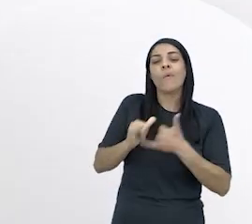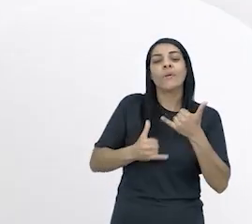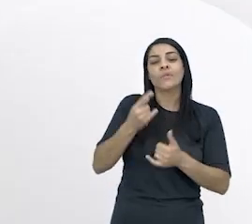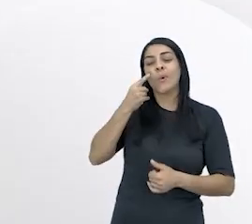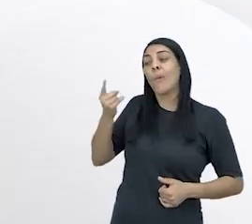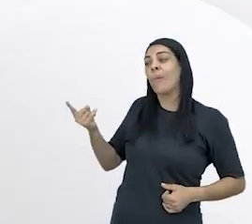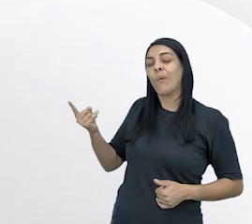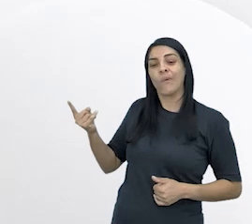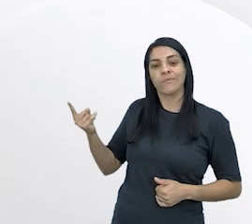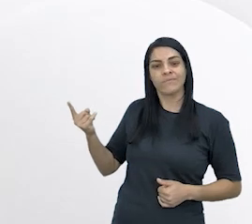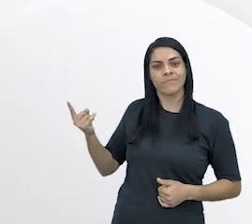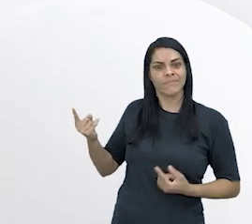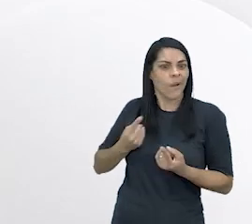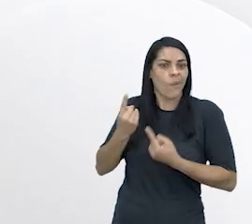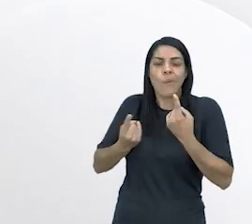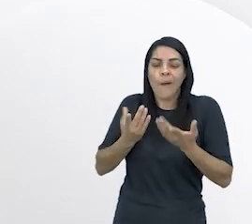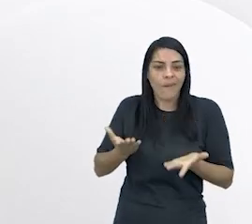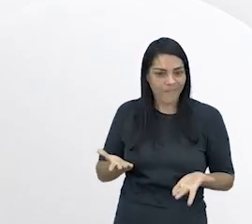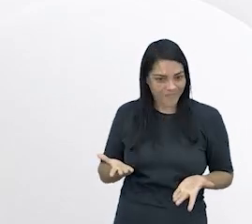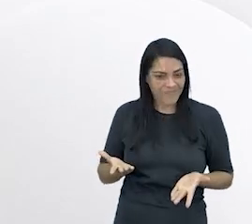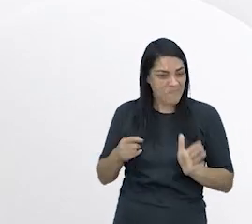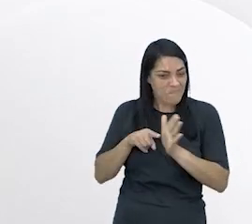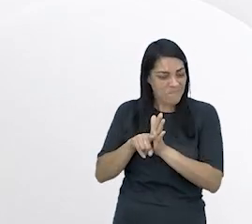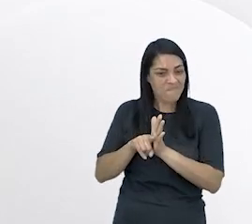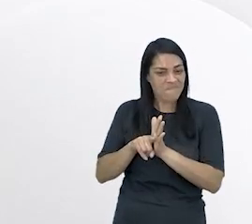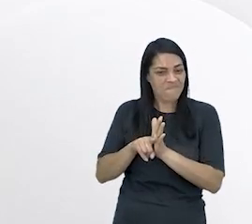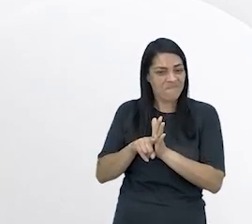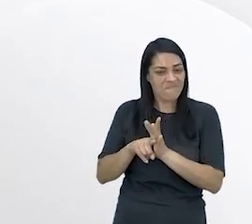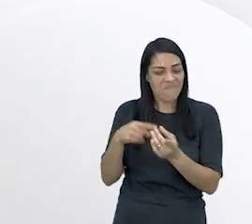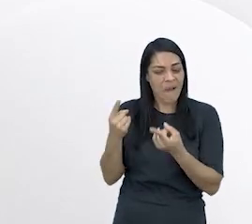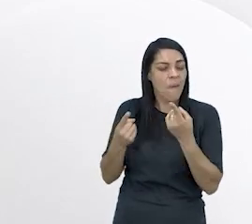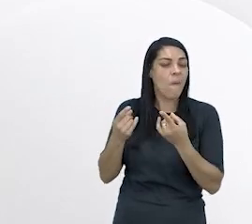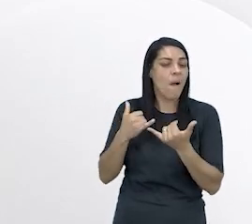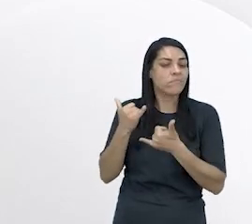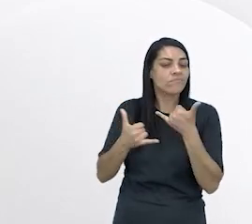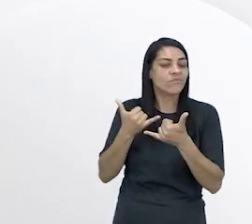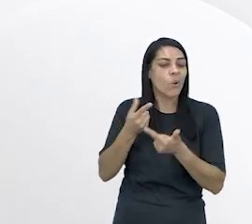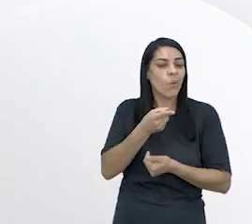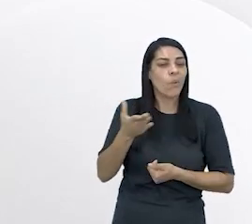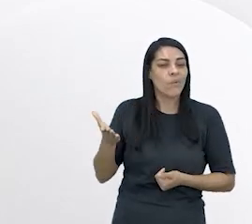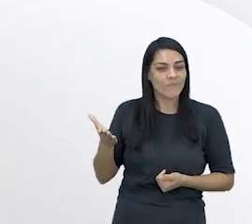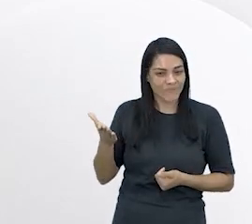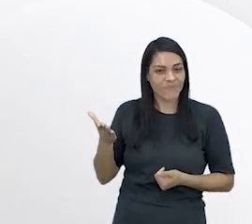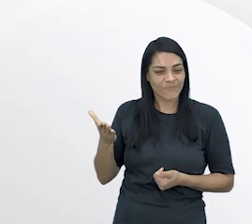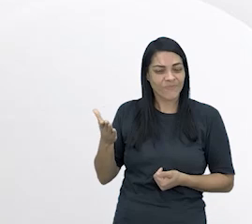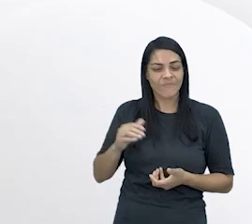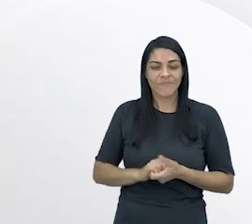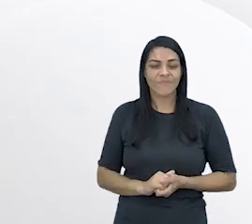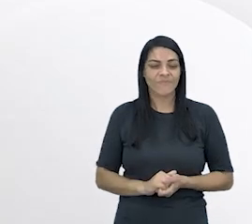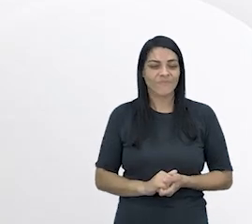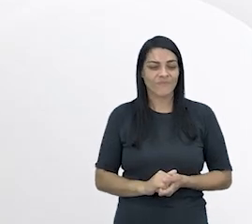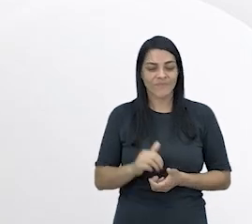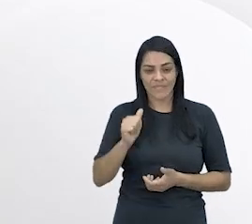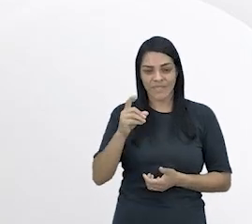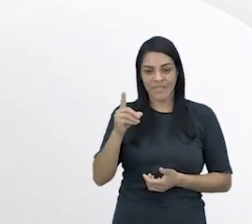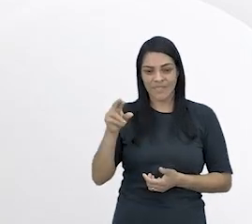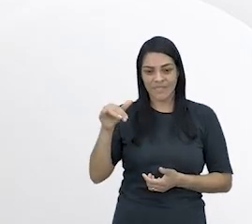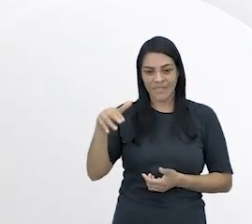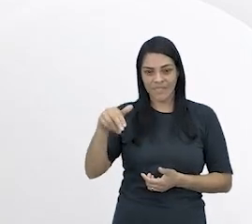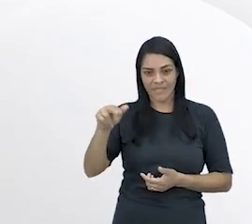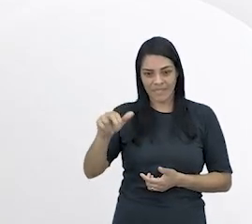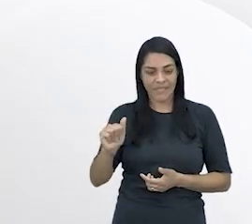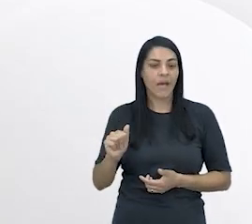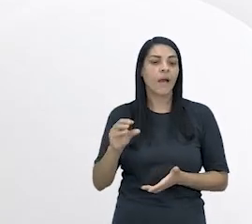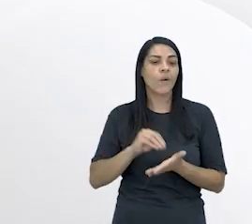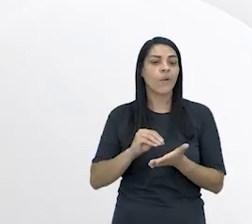Tem professor aqui que nunca viu. Já estão colocando, já. Ó, Adriano, Emerson colocaram a mancala.